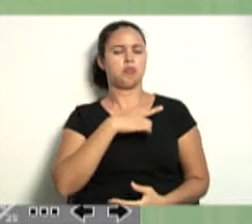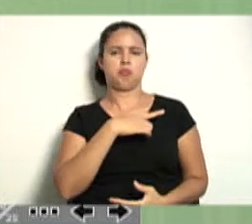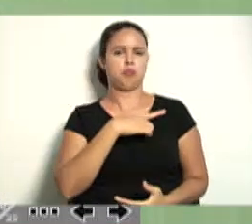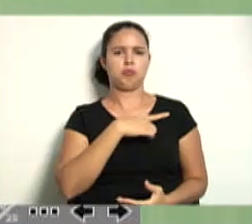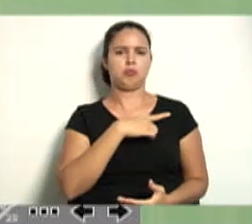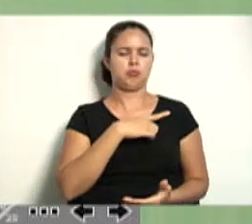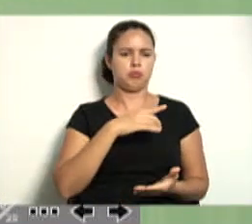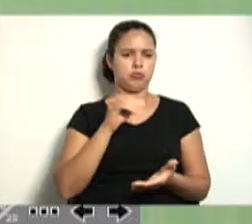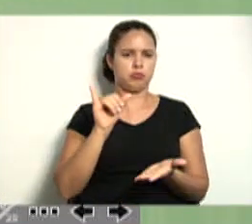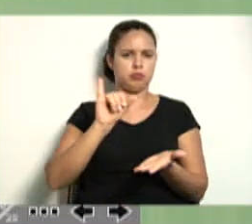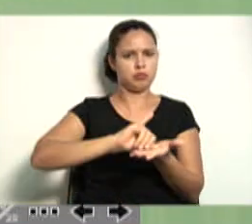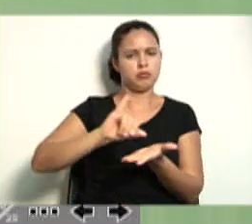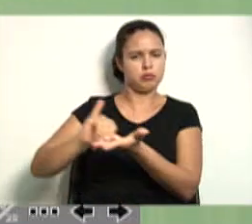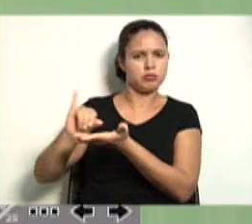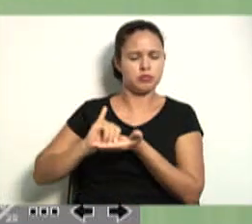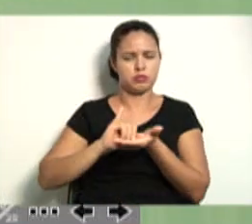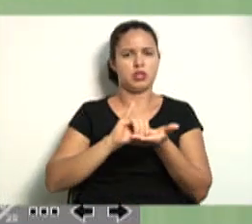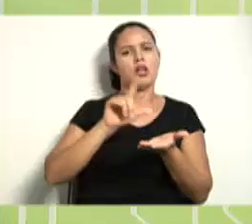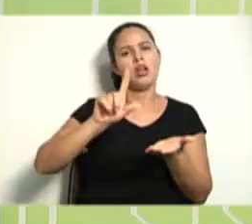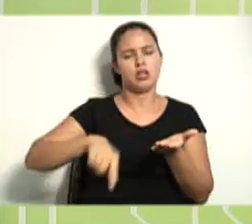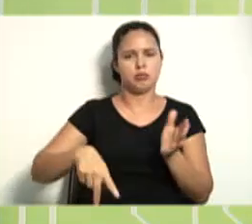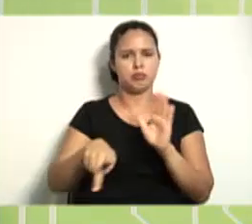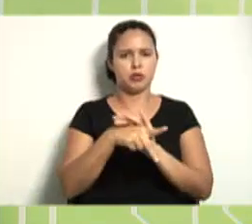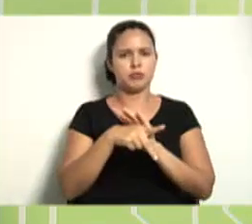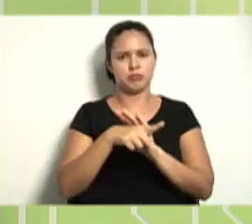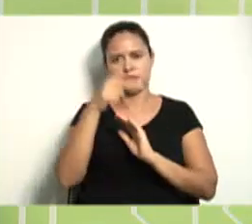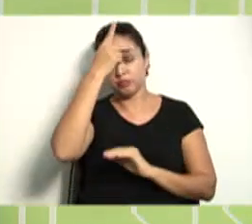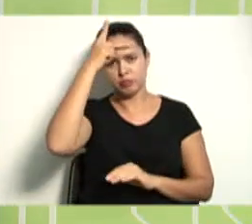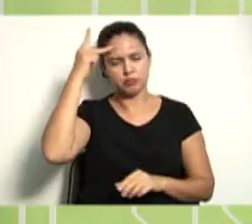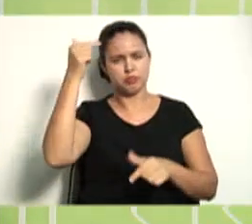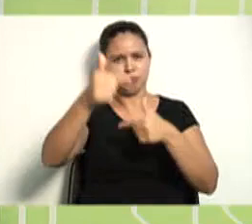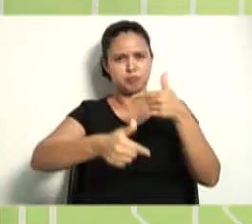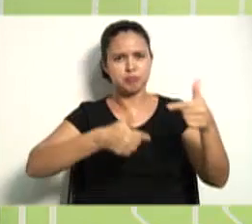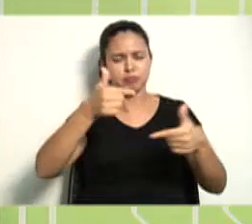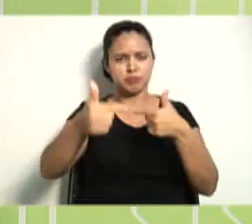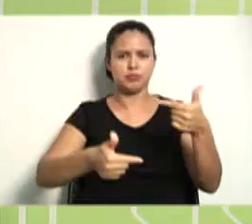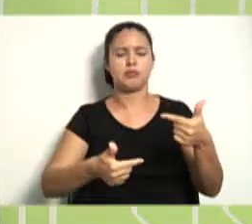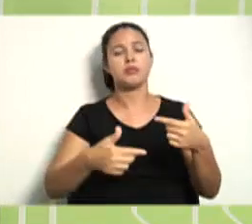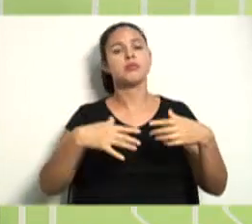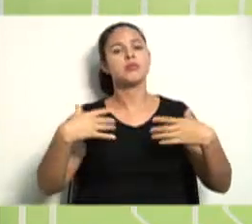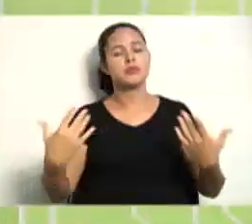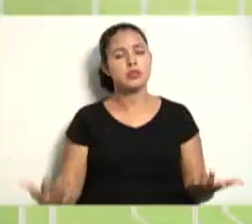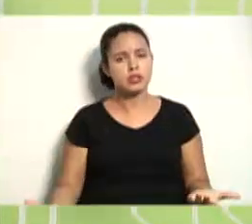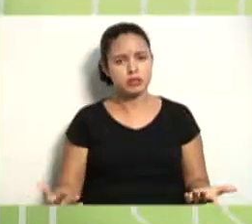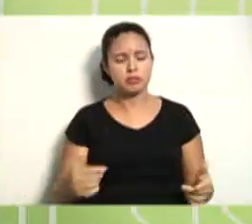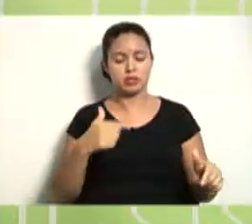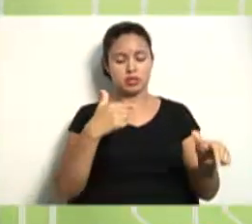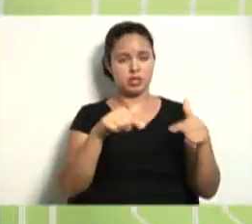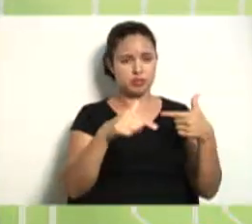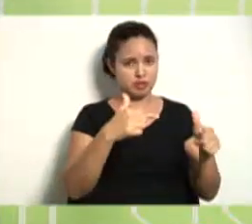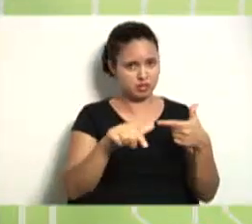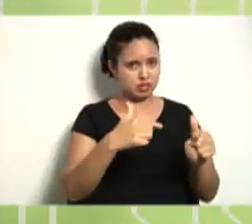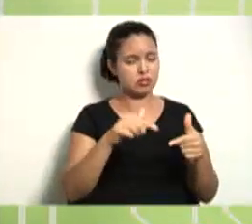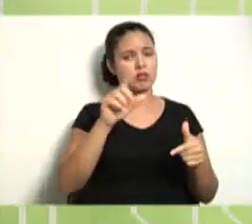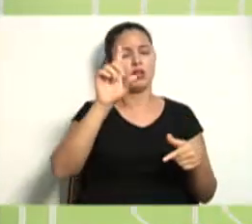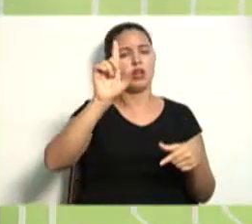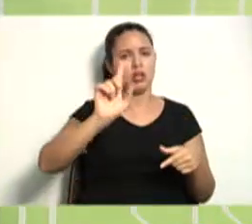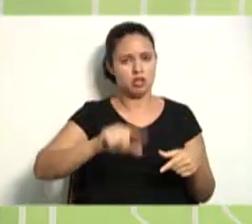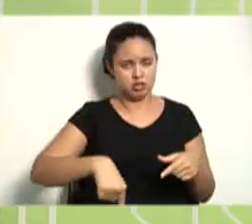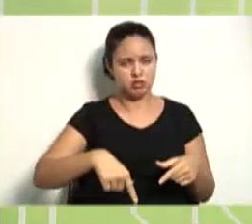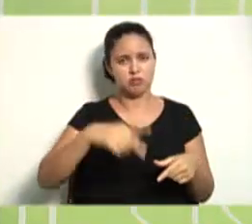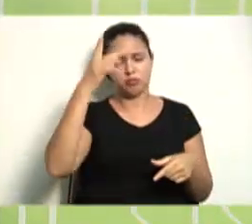isso, gente? Trabalho é a forma com que nós, seres humanos, biologicamente